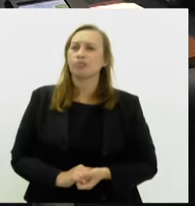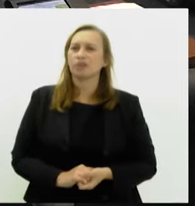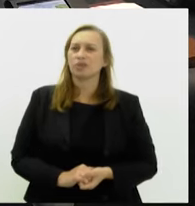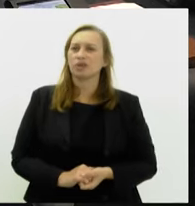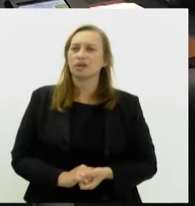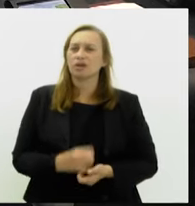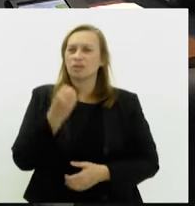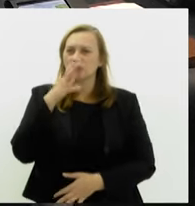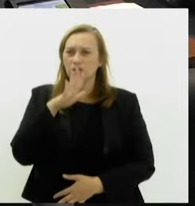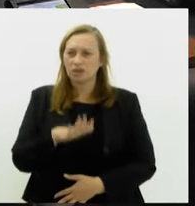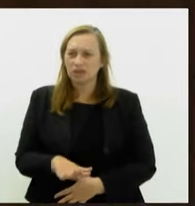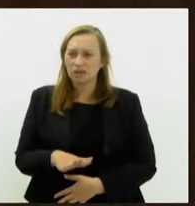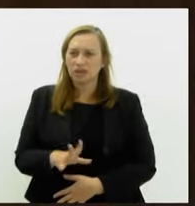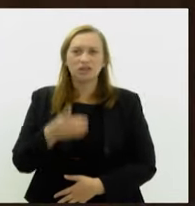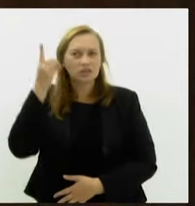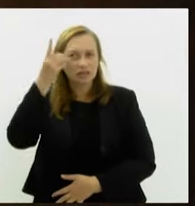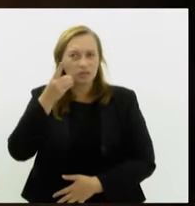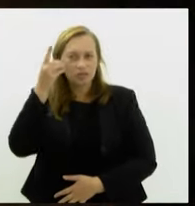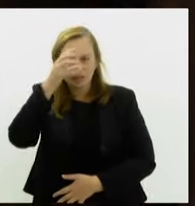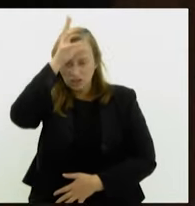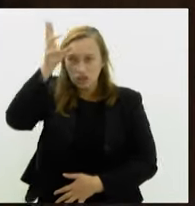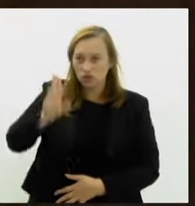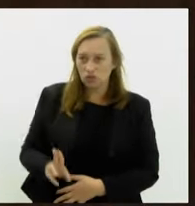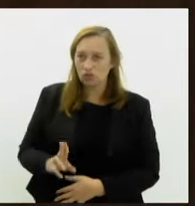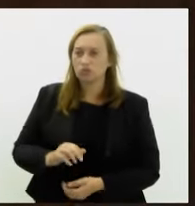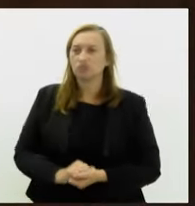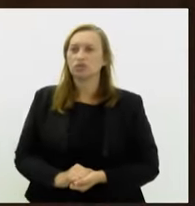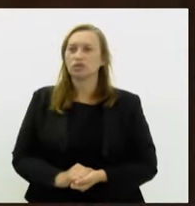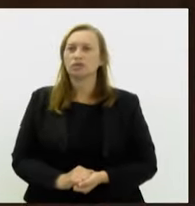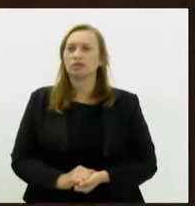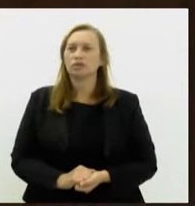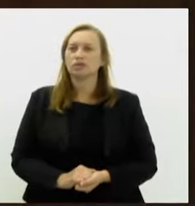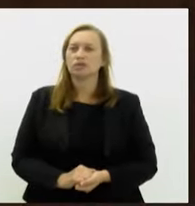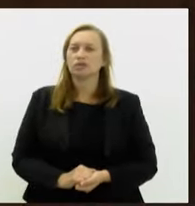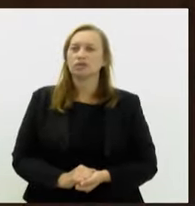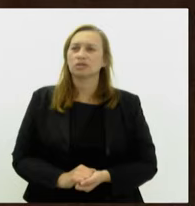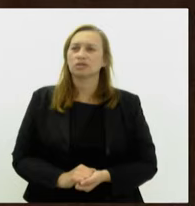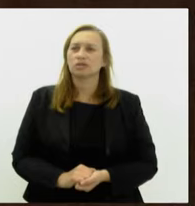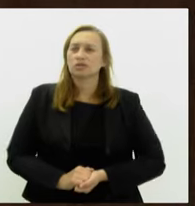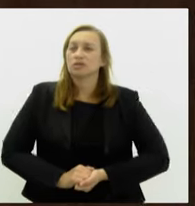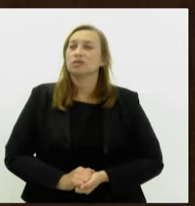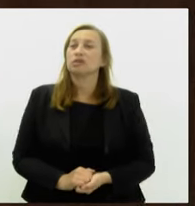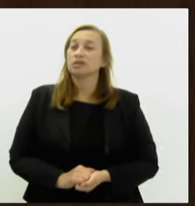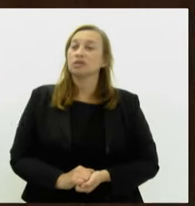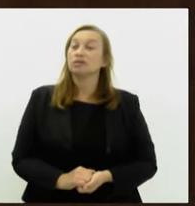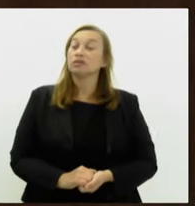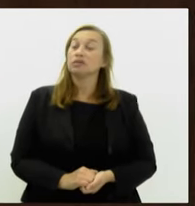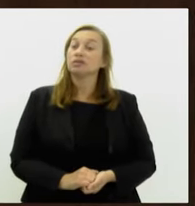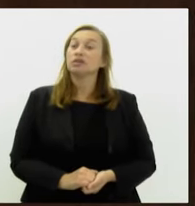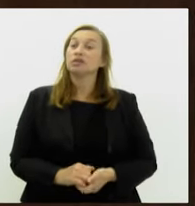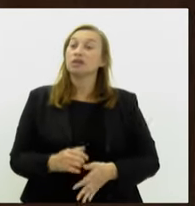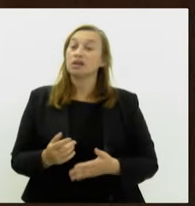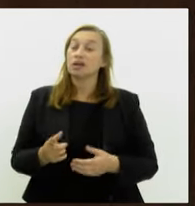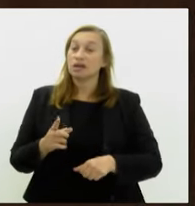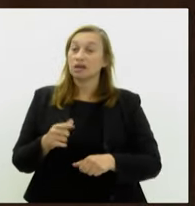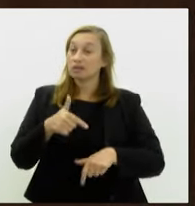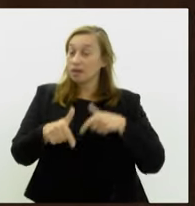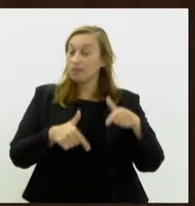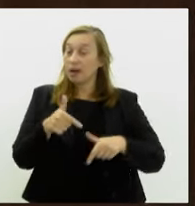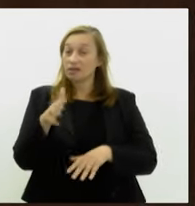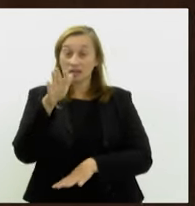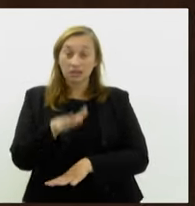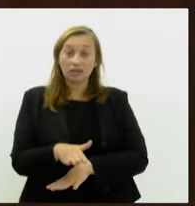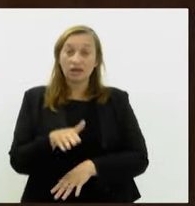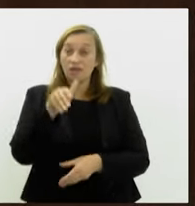Uma boa tarde, nobre deputada Tia Ju, que preside a sessão desta tarde. Gostaria de estar